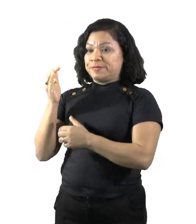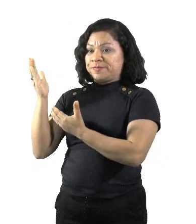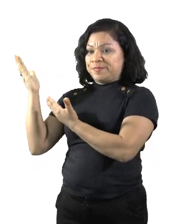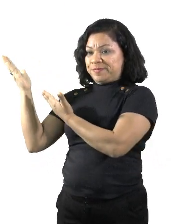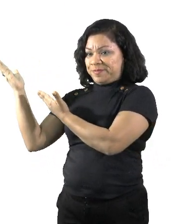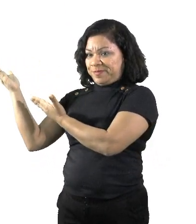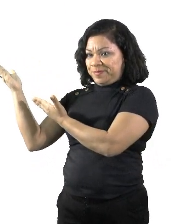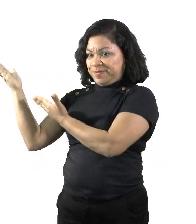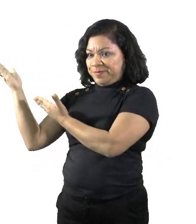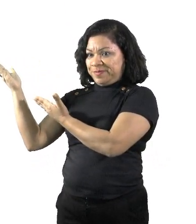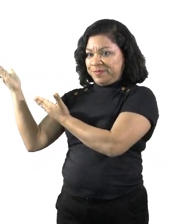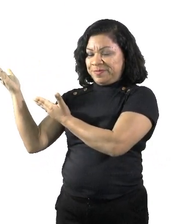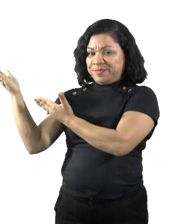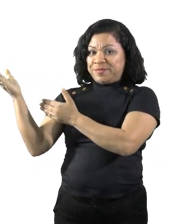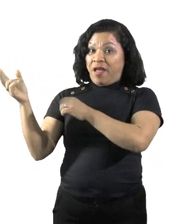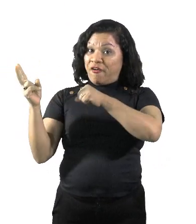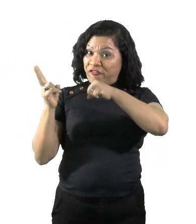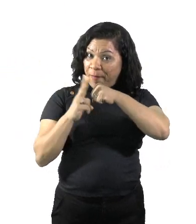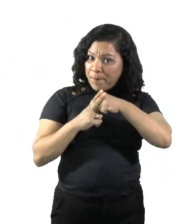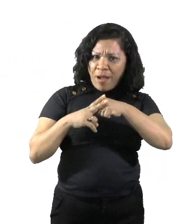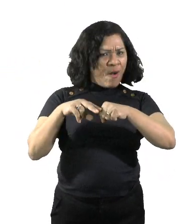linguagem verbal ou não verbal?